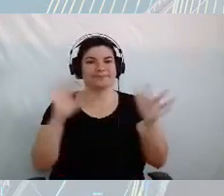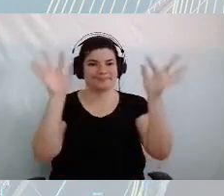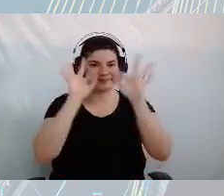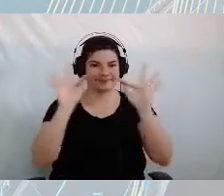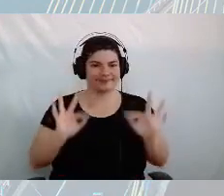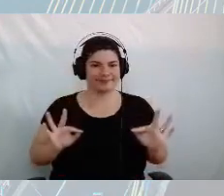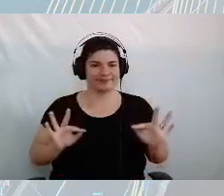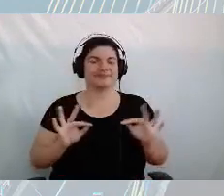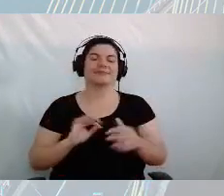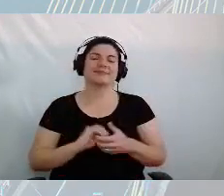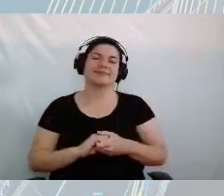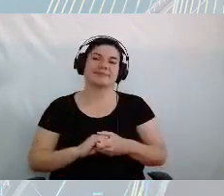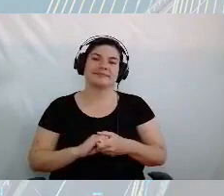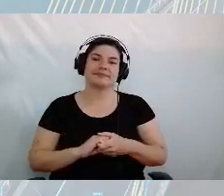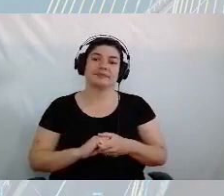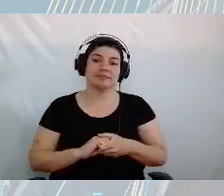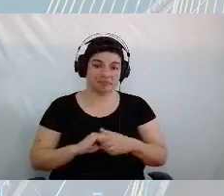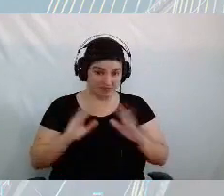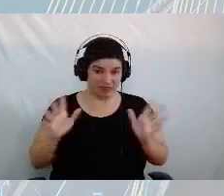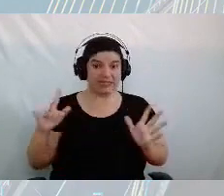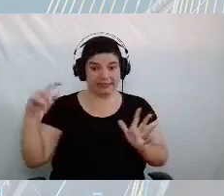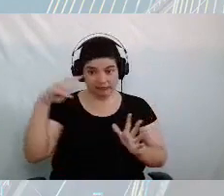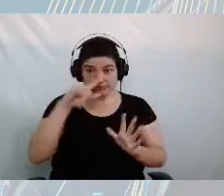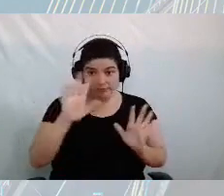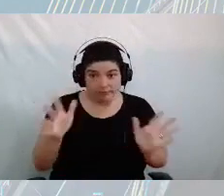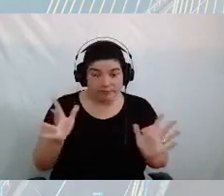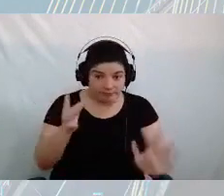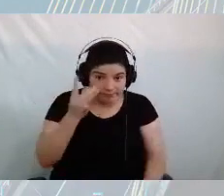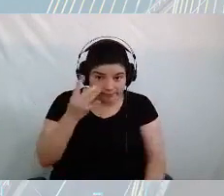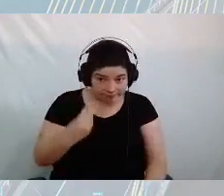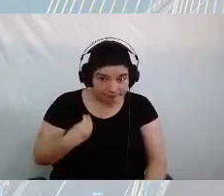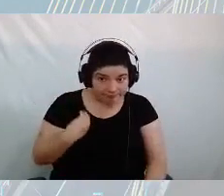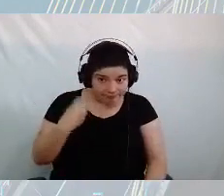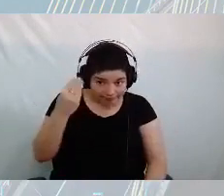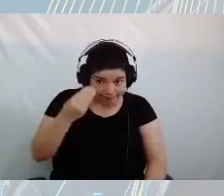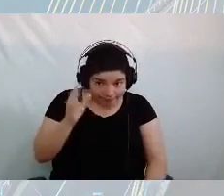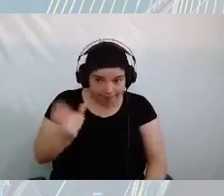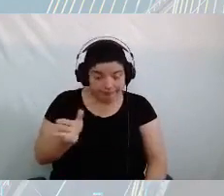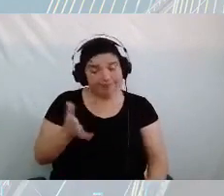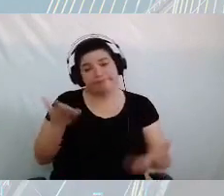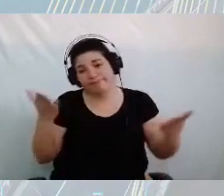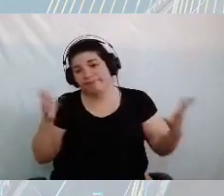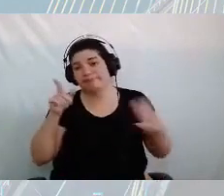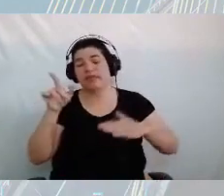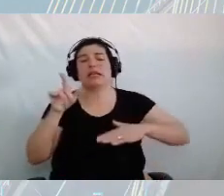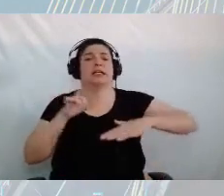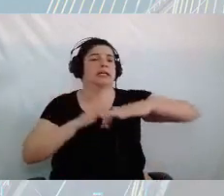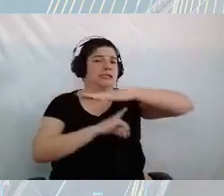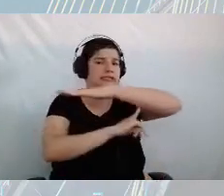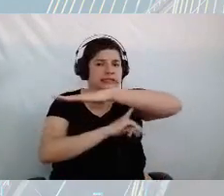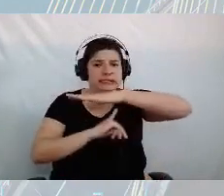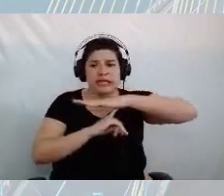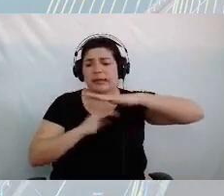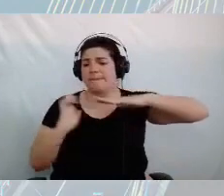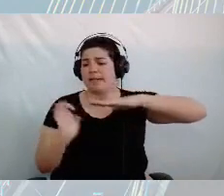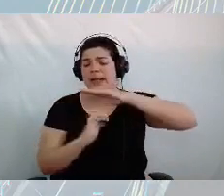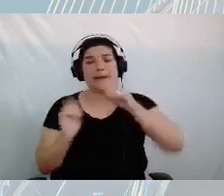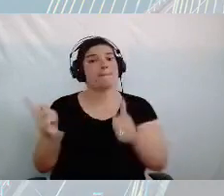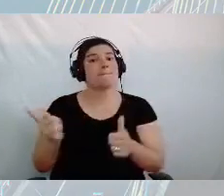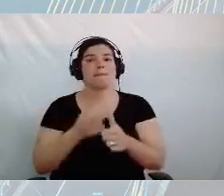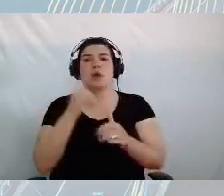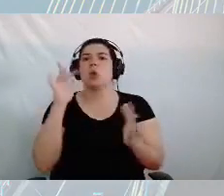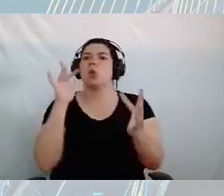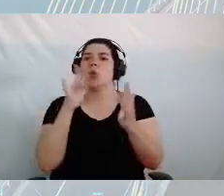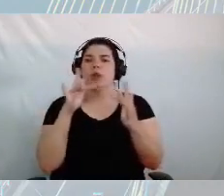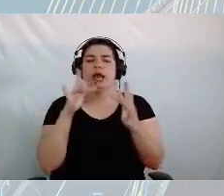Bom, pessoal, quem nunca viveu esse desafio, né? Vale lembrar que para a instituição era o primeiro contato com esse tipo de metodologia ou ferramenta que a